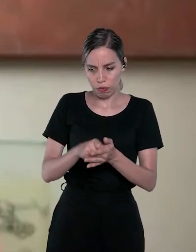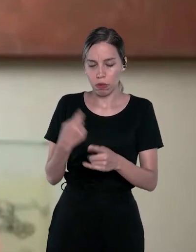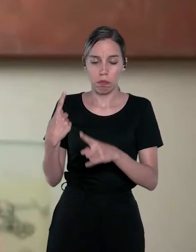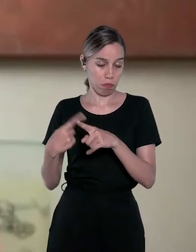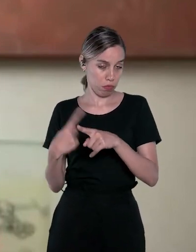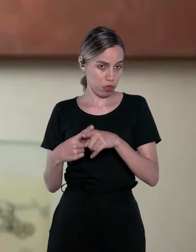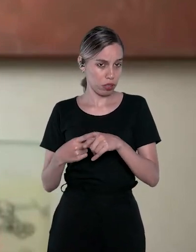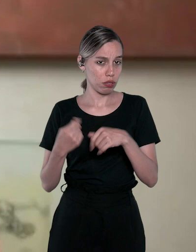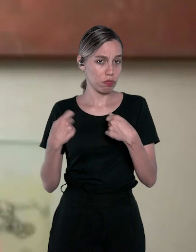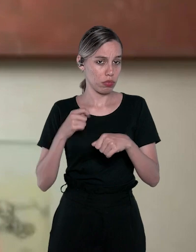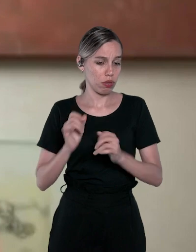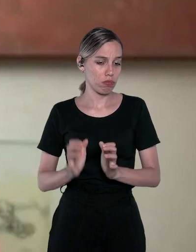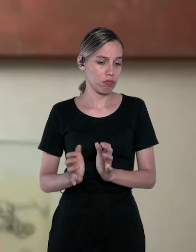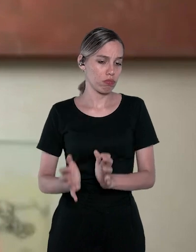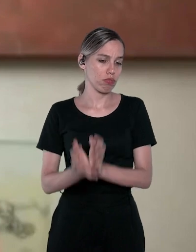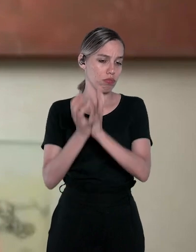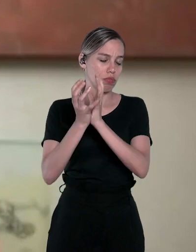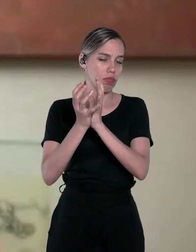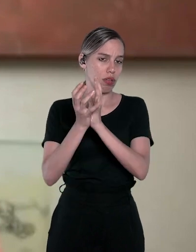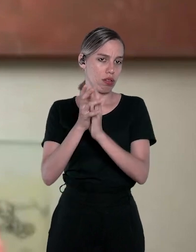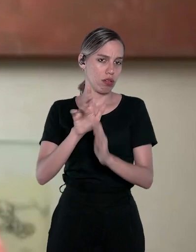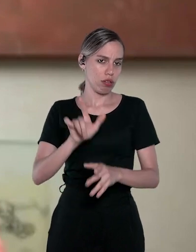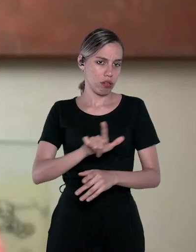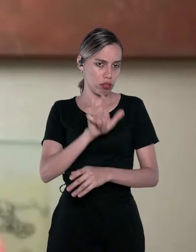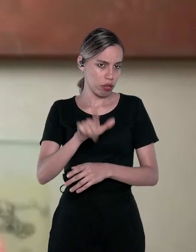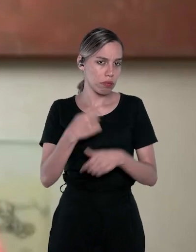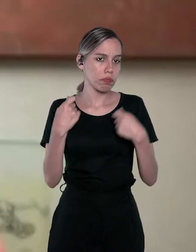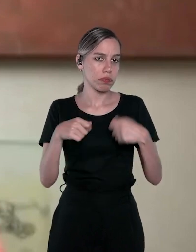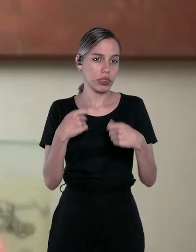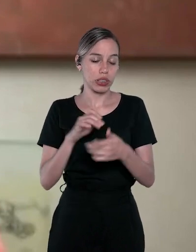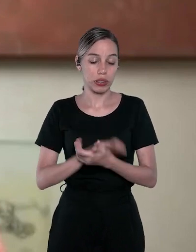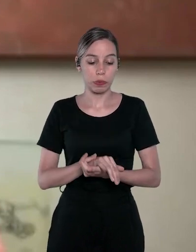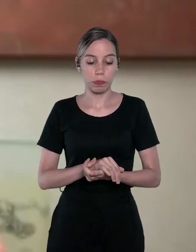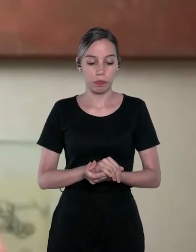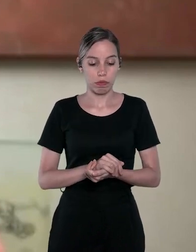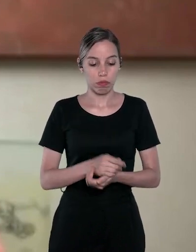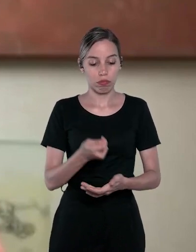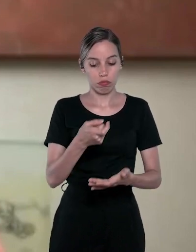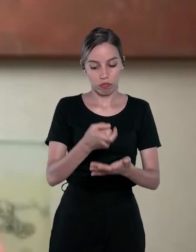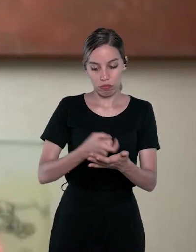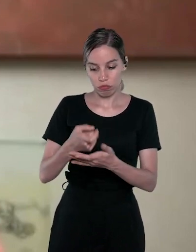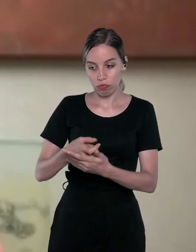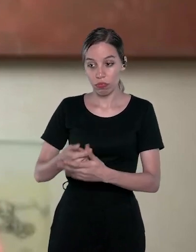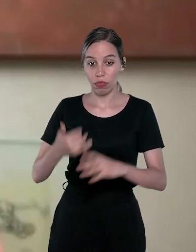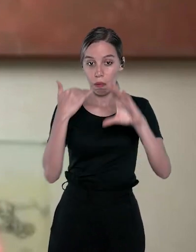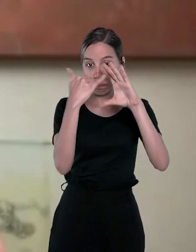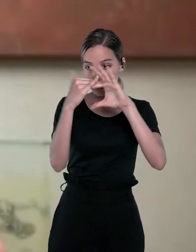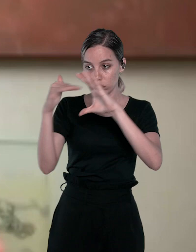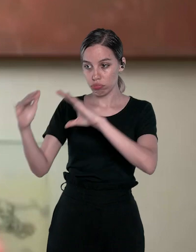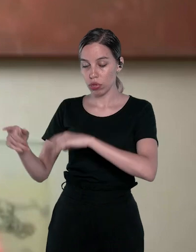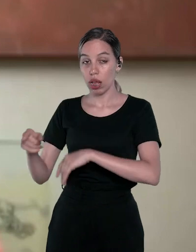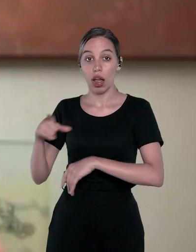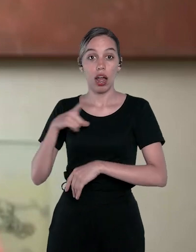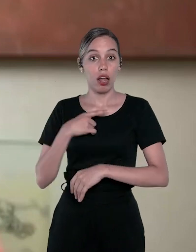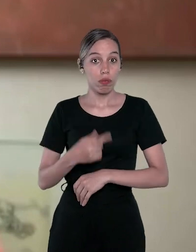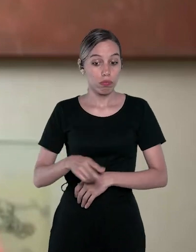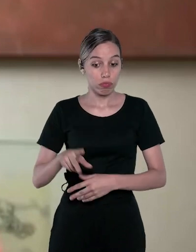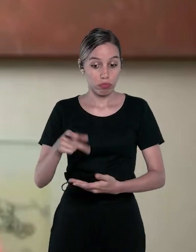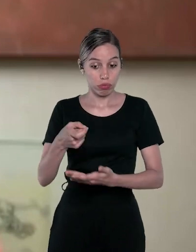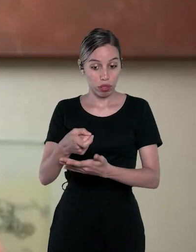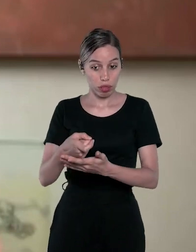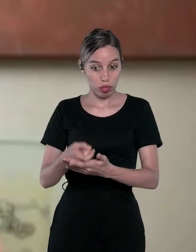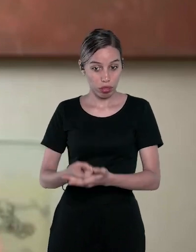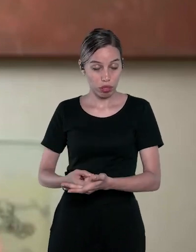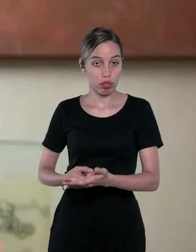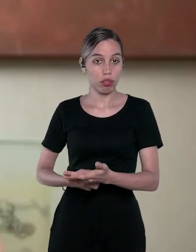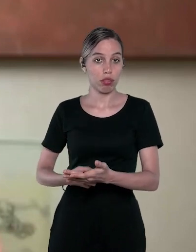Eu concorri a um prêmio literário da União Brasileira de Escritores. Na época, era um